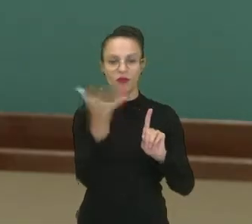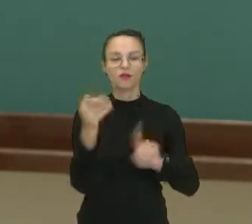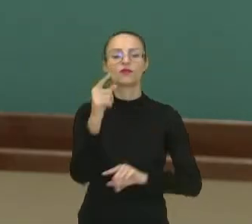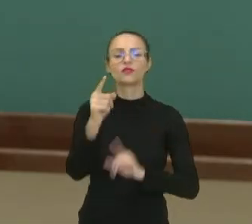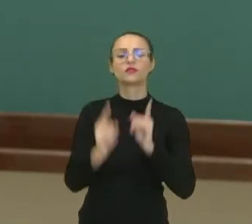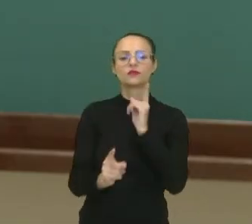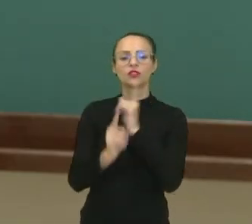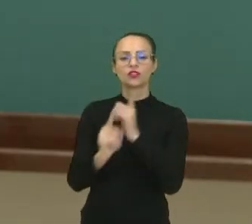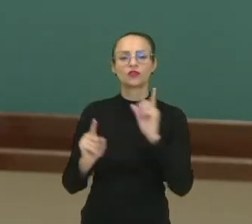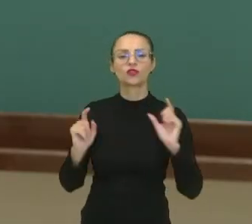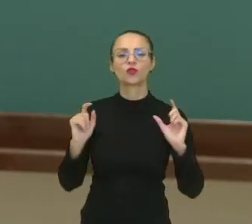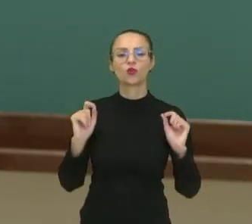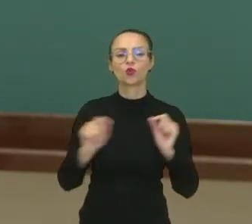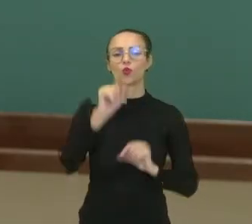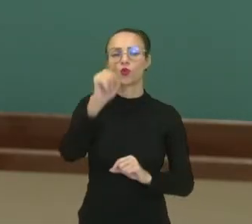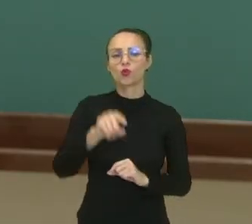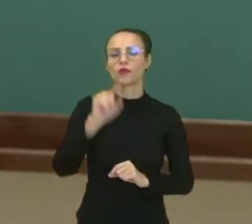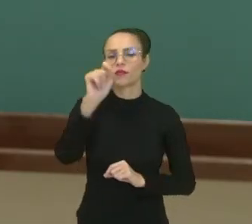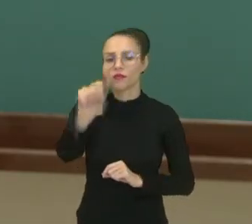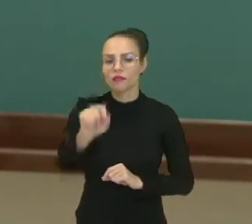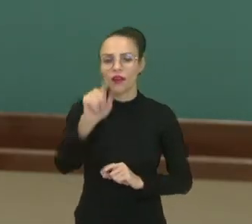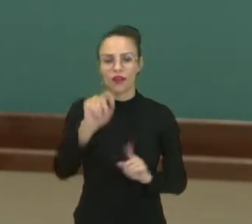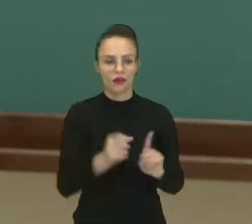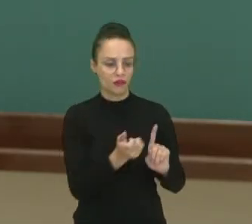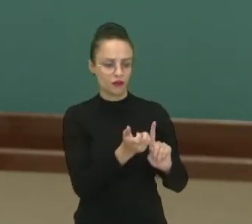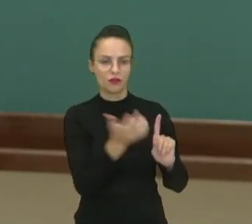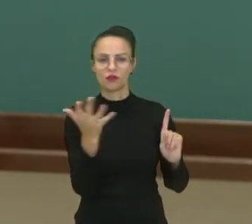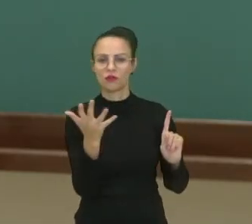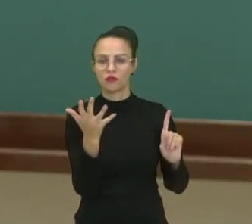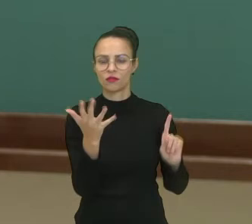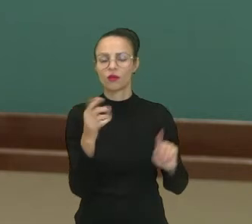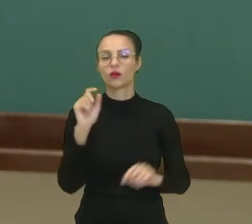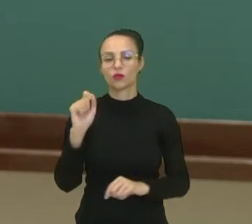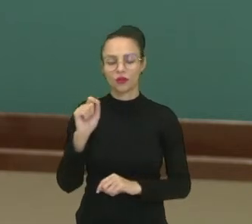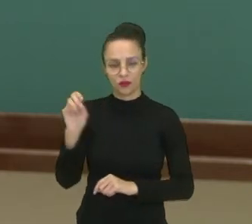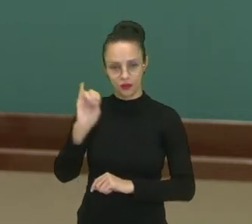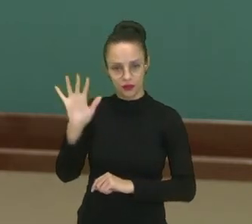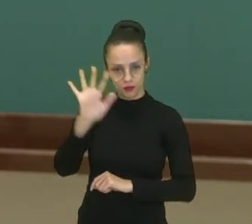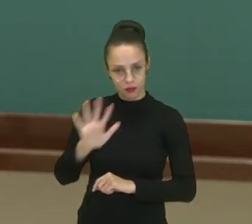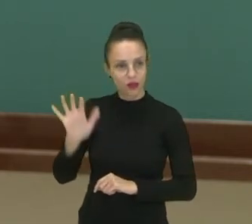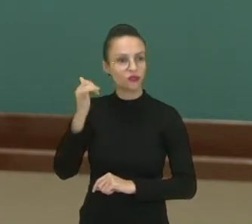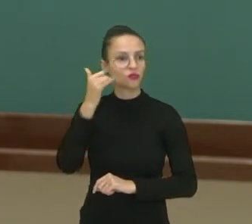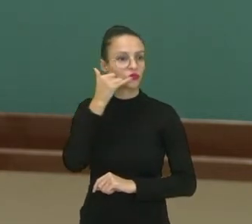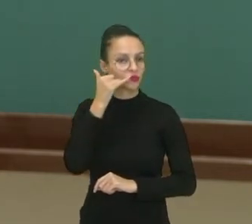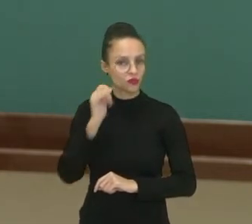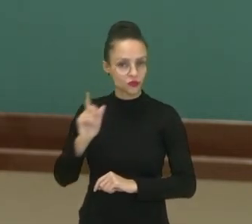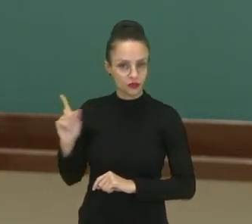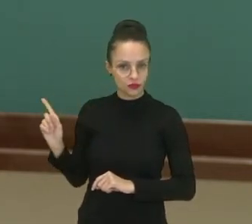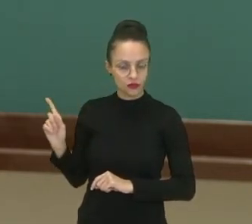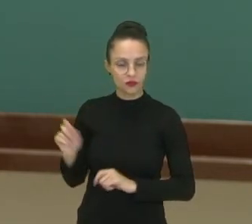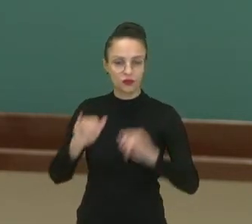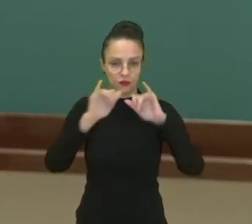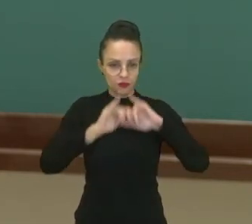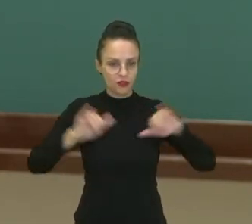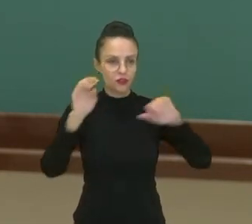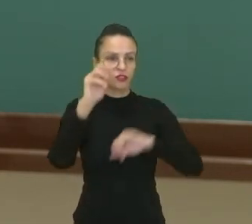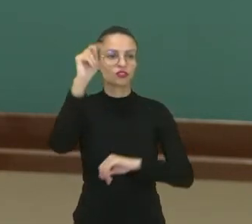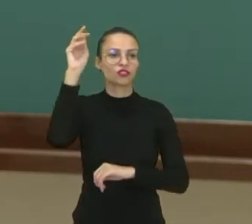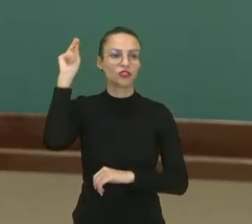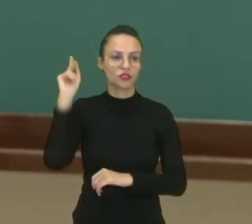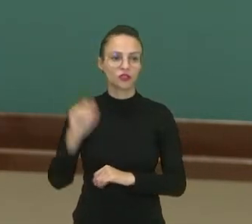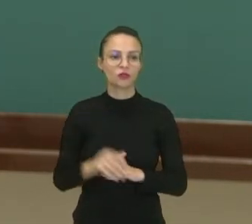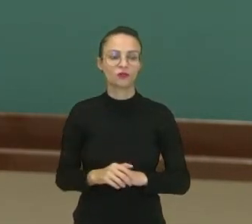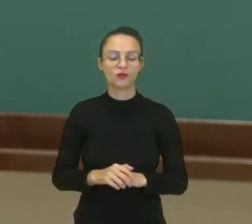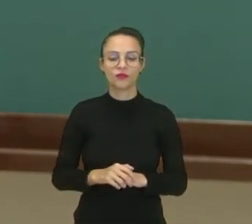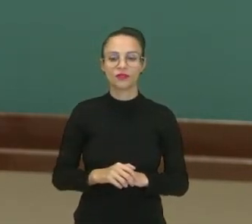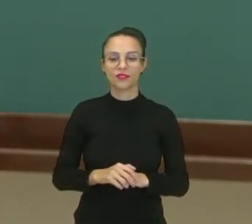aqui o que da linguagem não verbal? A imagem do celular, né? Estamos falando de uma propaganda antiga, o mapa